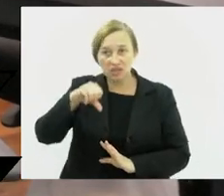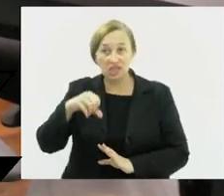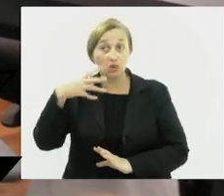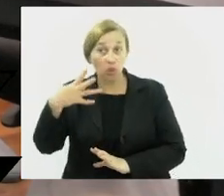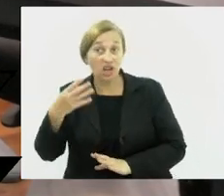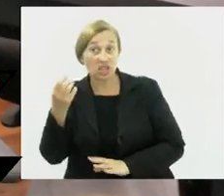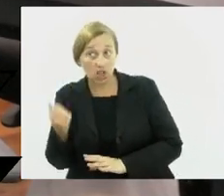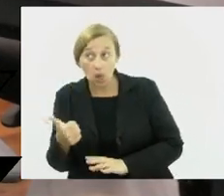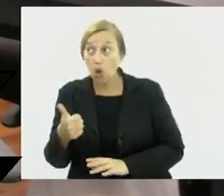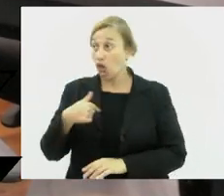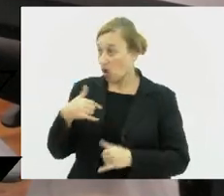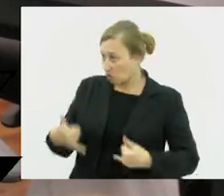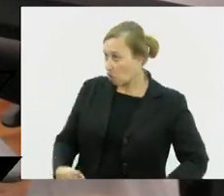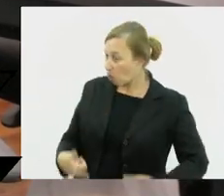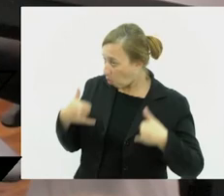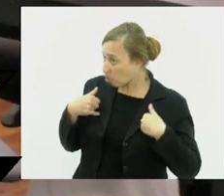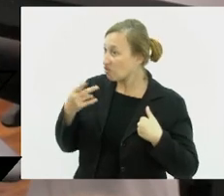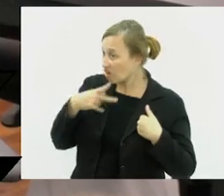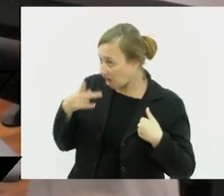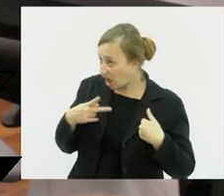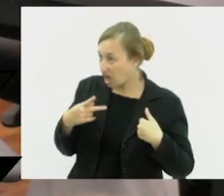posso falar com todo orgulho que a gente tem